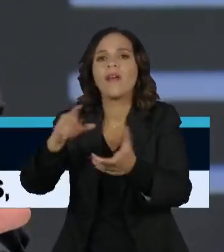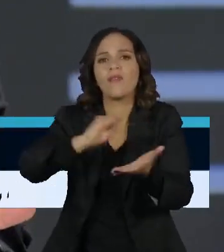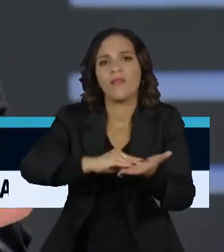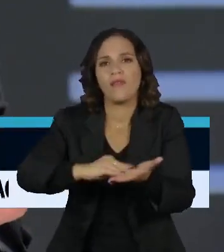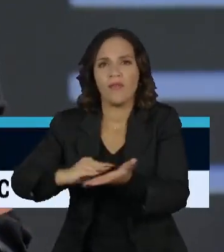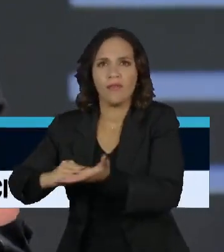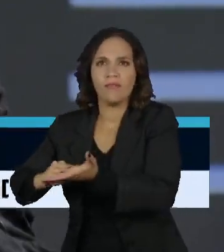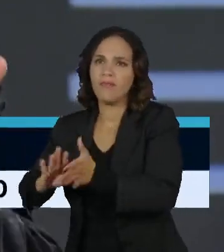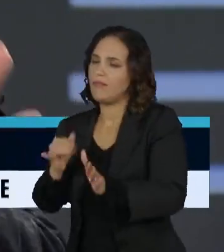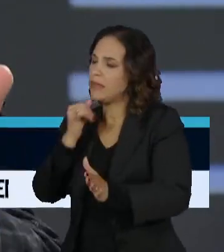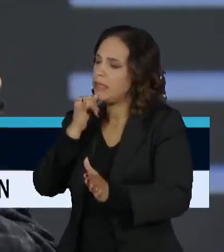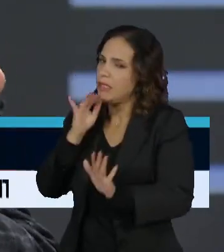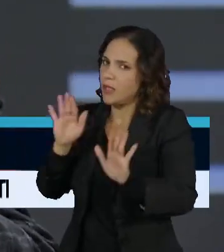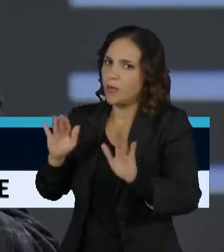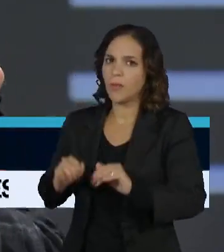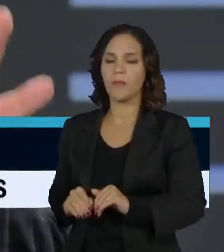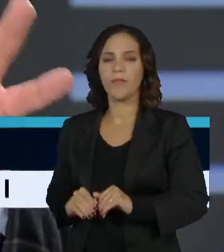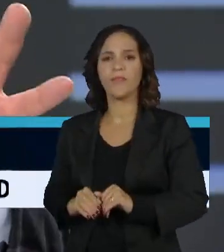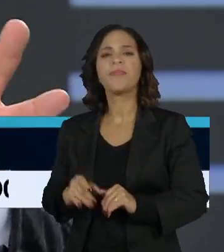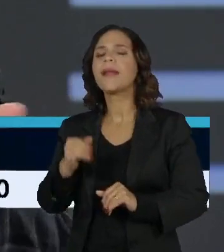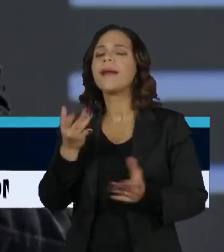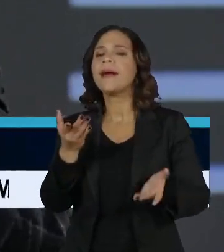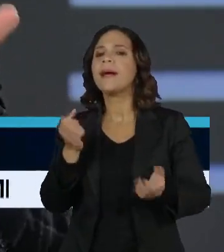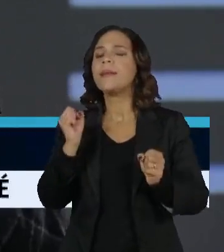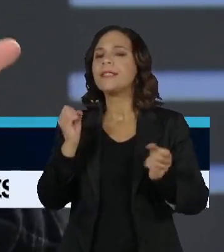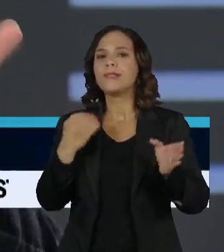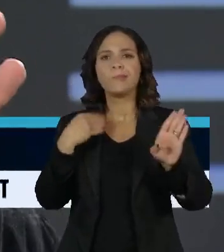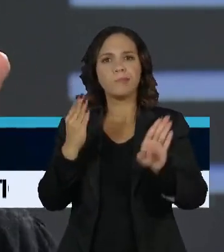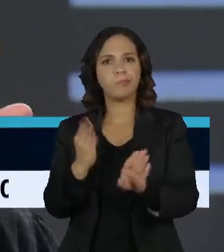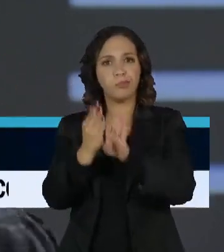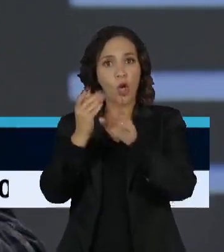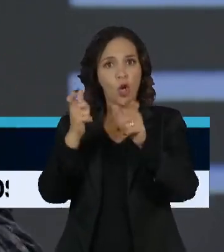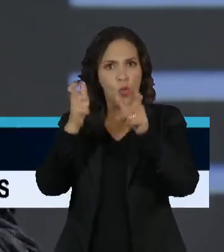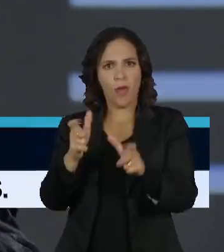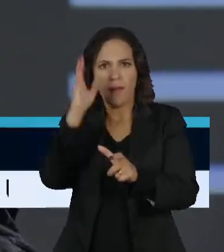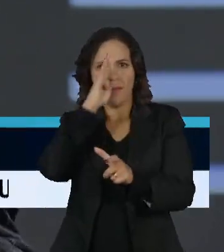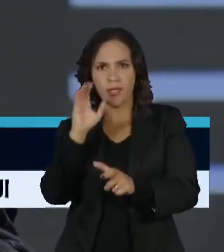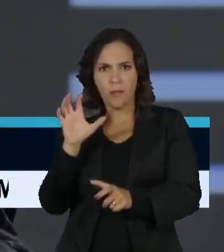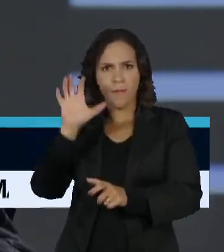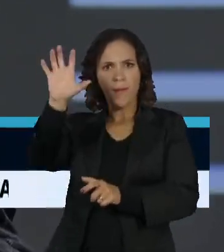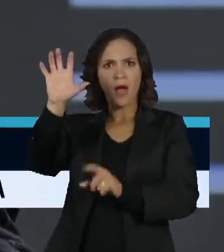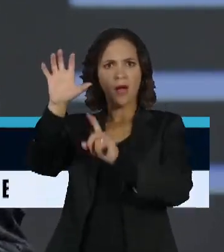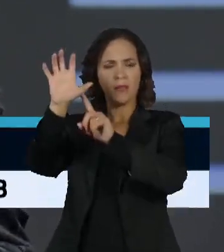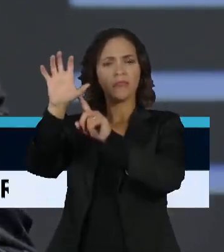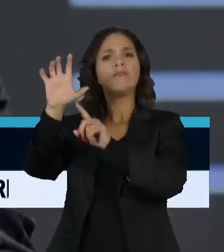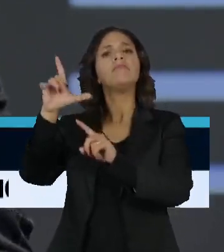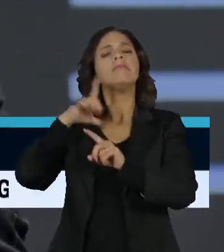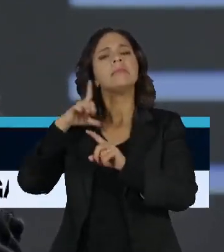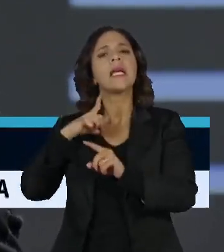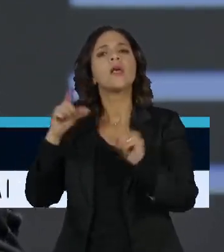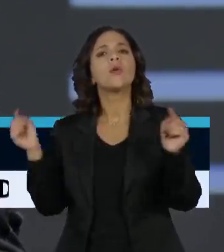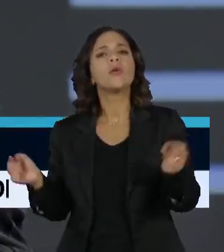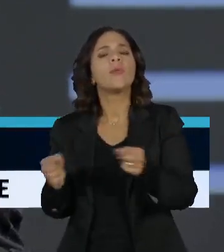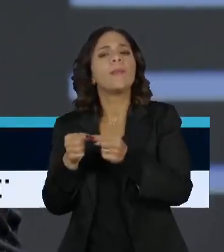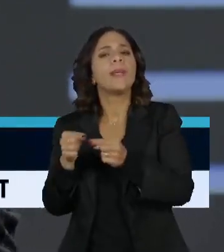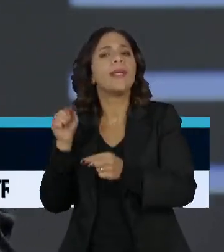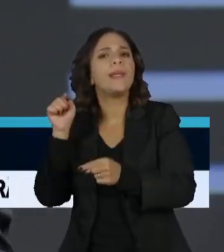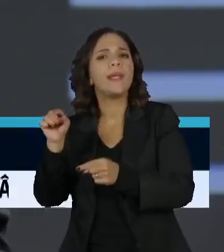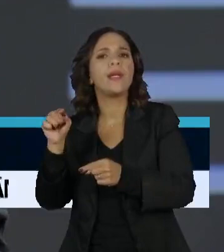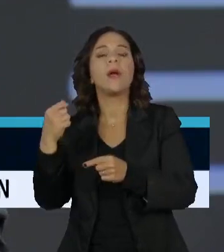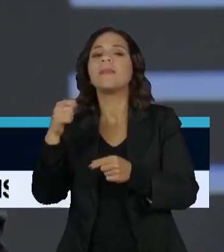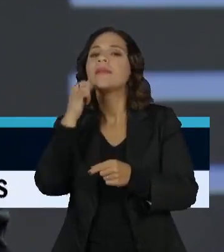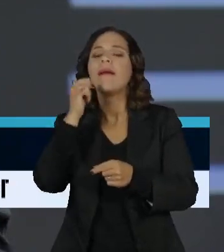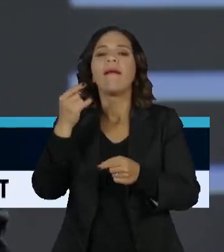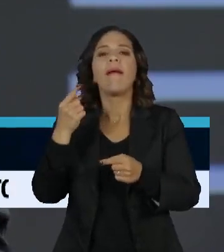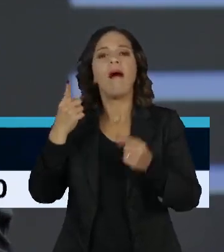para dar um exemplo para todo mundo. Identifica-se que há, numa região do Brasil, um excesso de demanda, por exemplo, por determinado